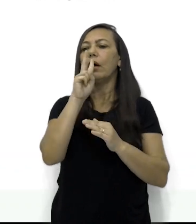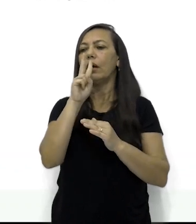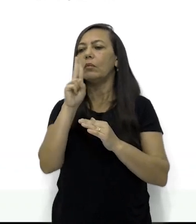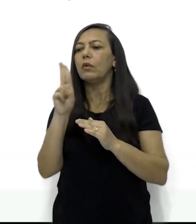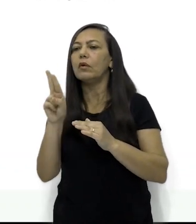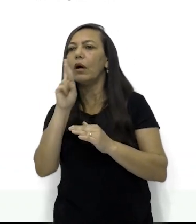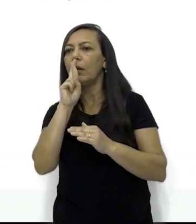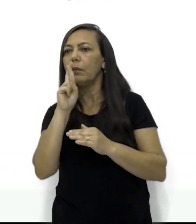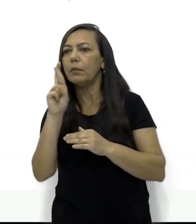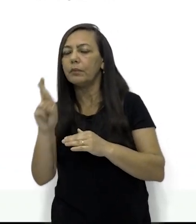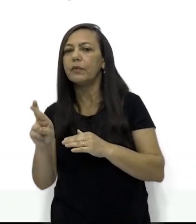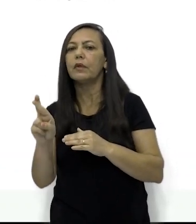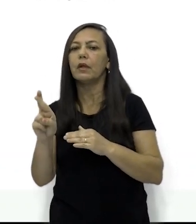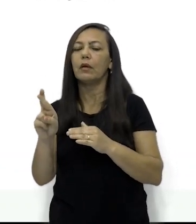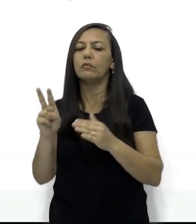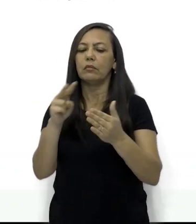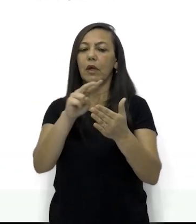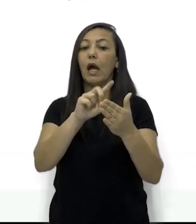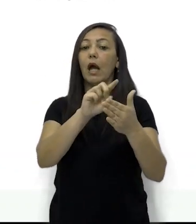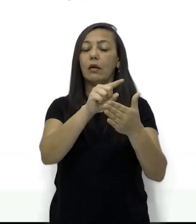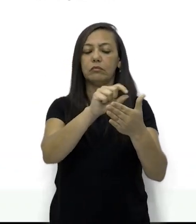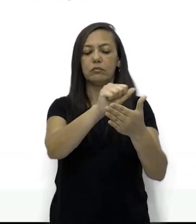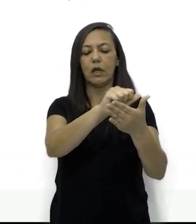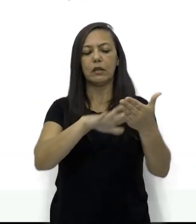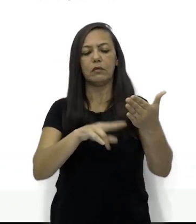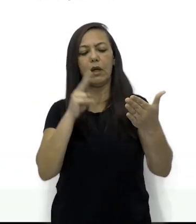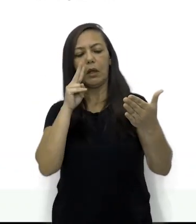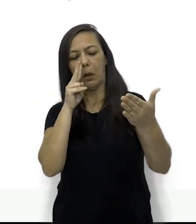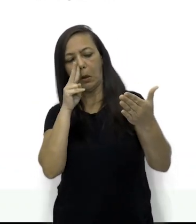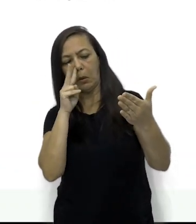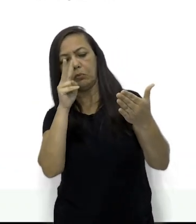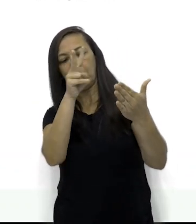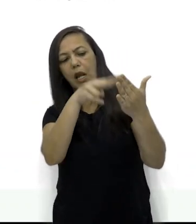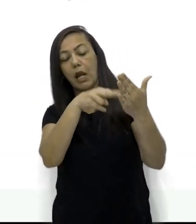vão responder, né, de acordo com o caderno de atividades.